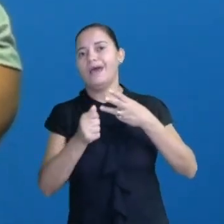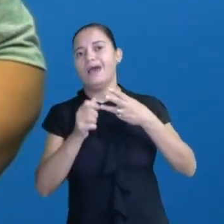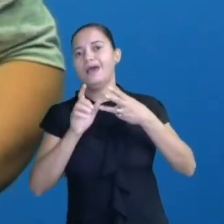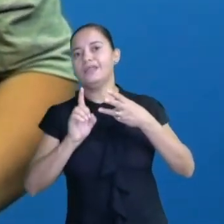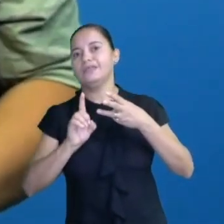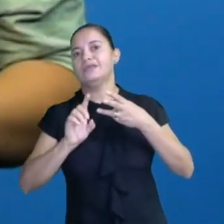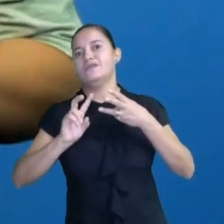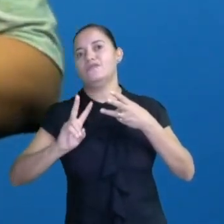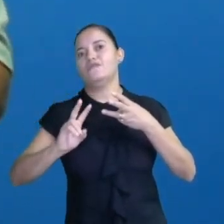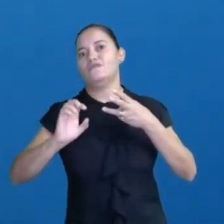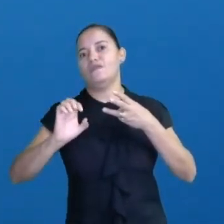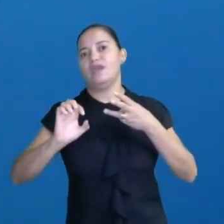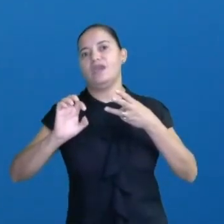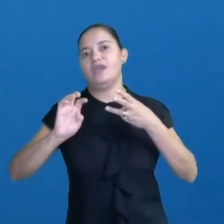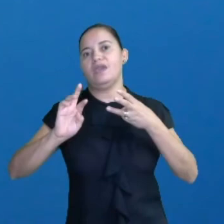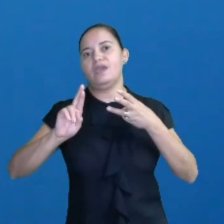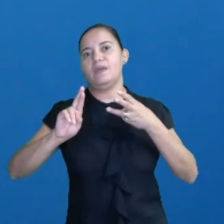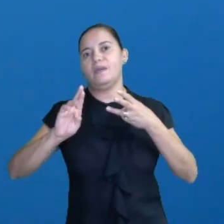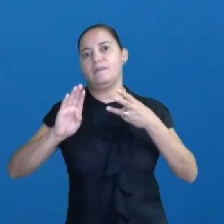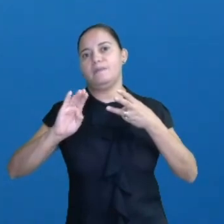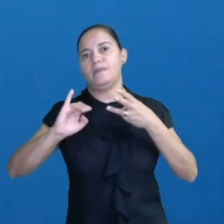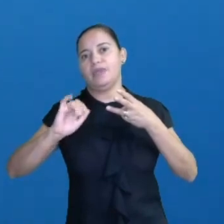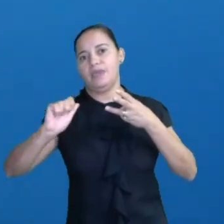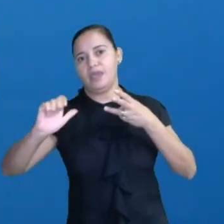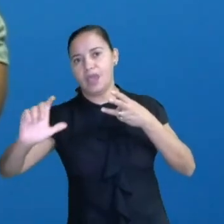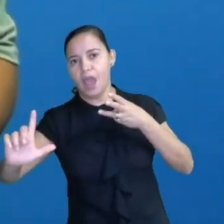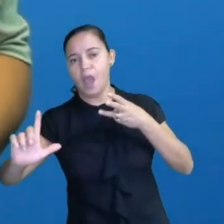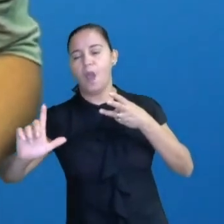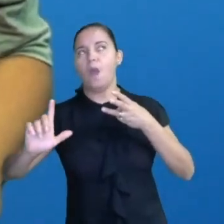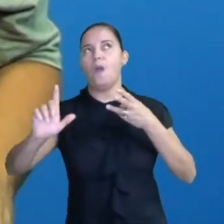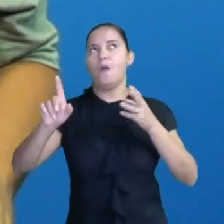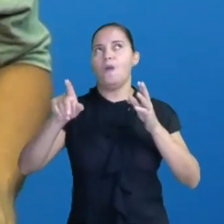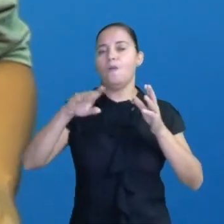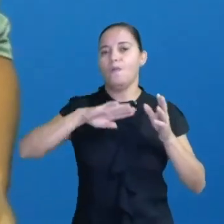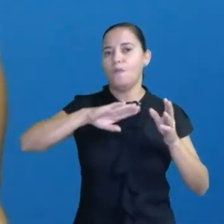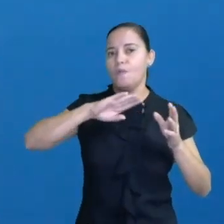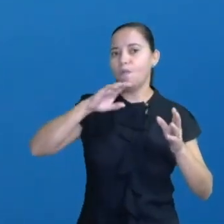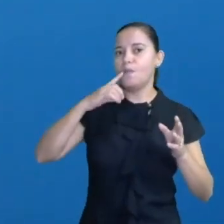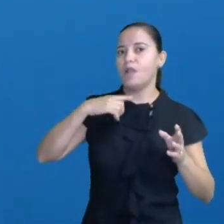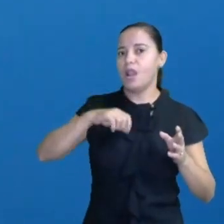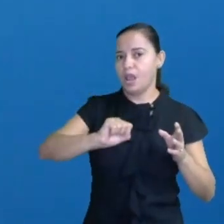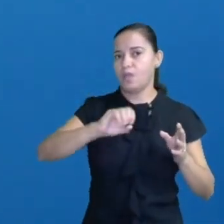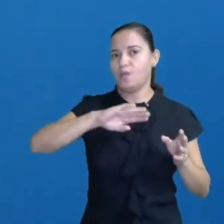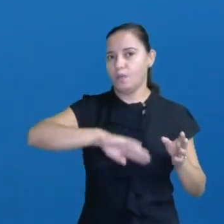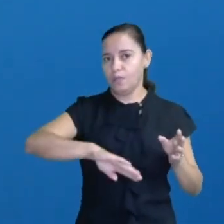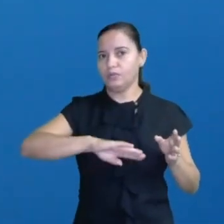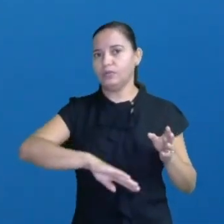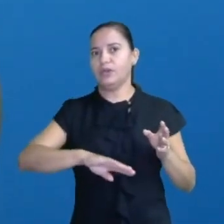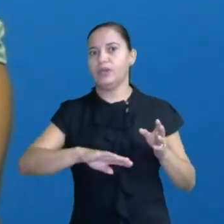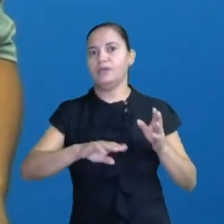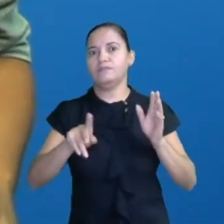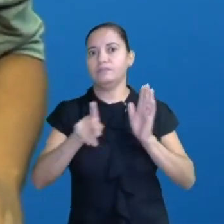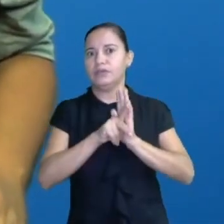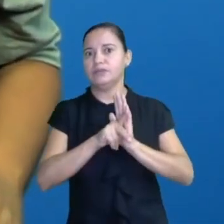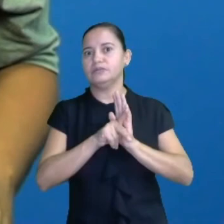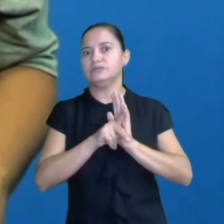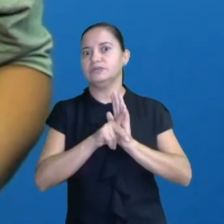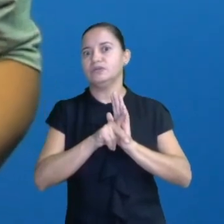adverbial. O sufixo adverbial, na nossa língua portuguesa, só temos que